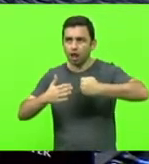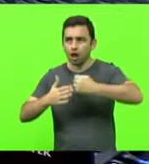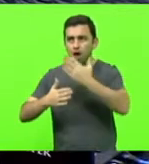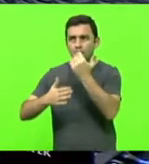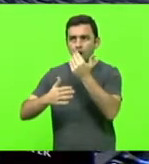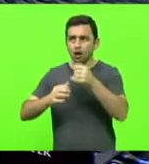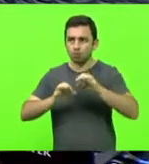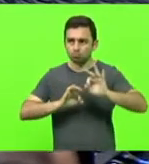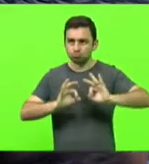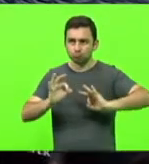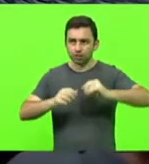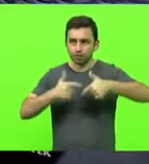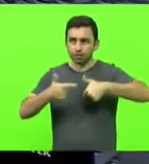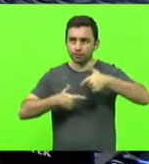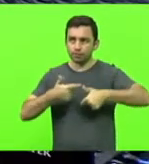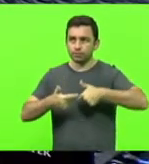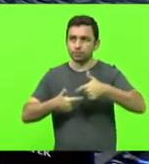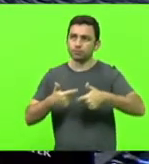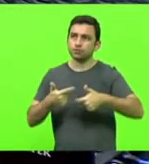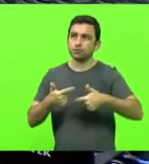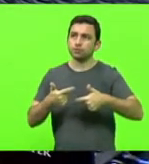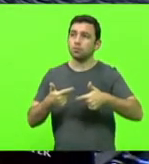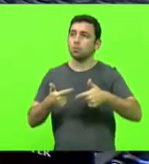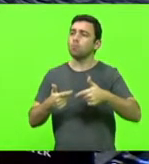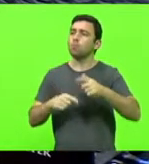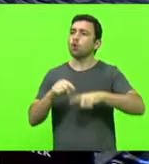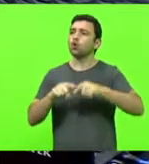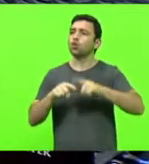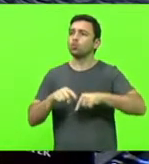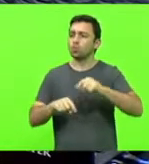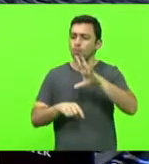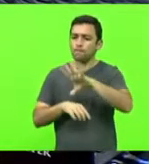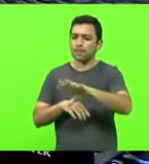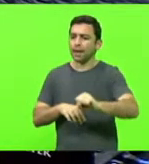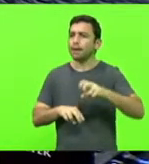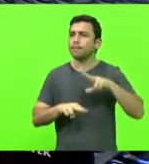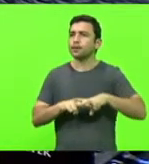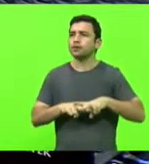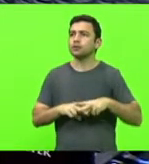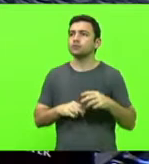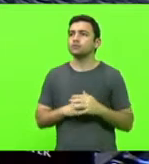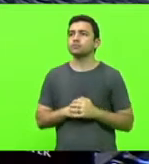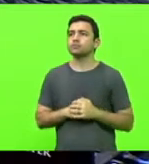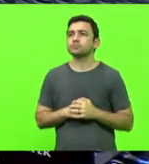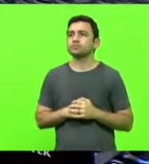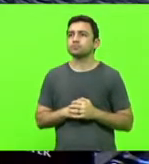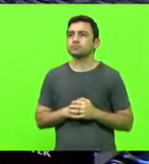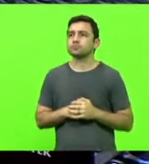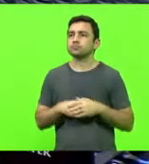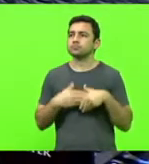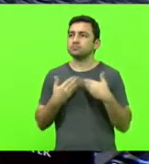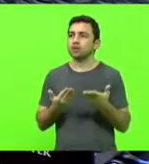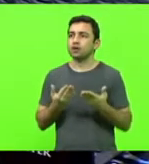trabalhando no Rock in Rio, teve os seus produtos apreendidos no Rock in Rio e